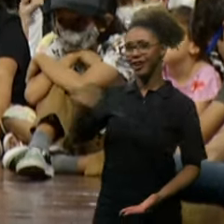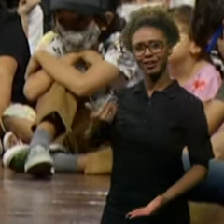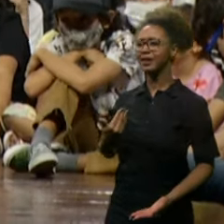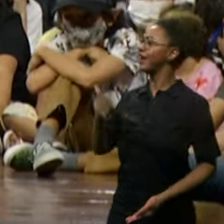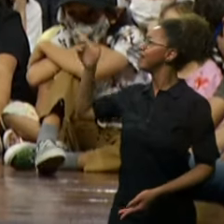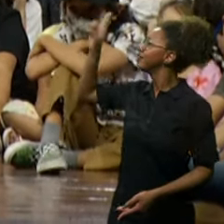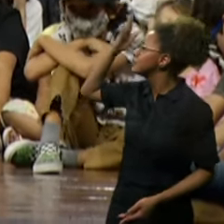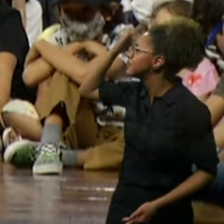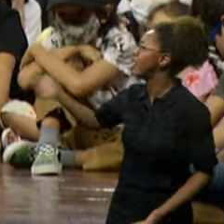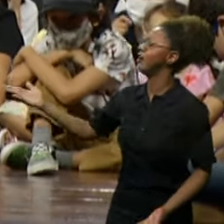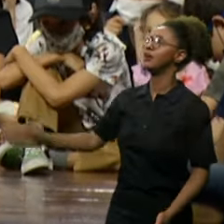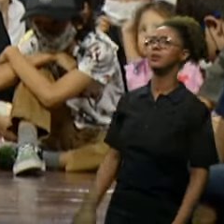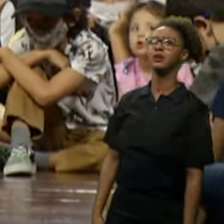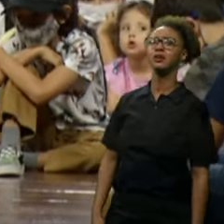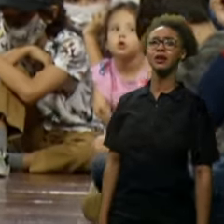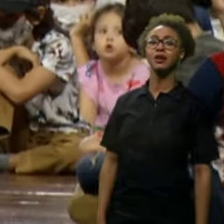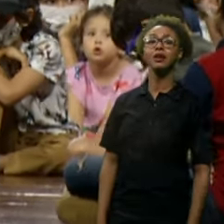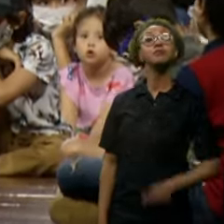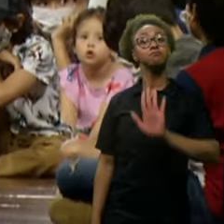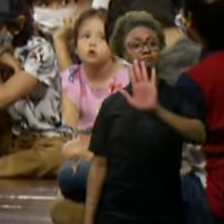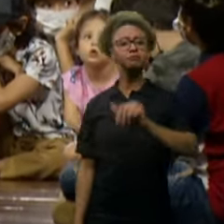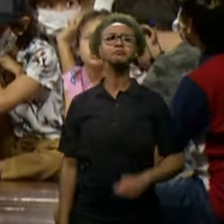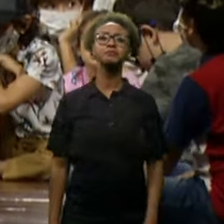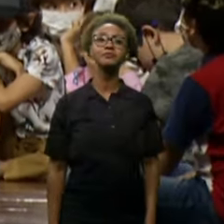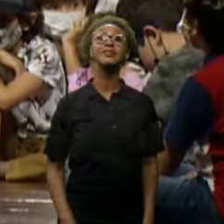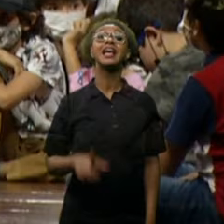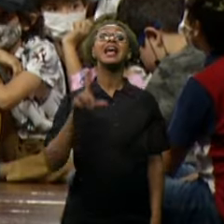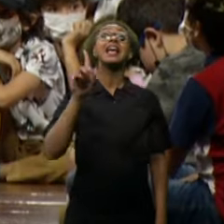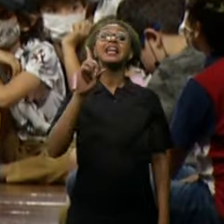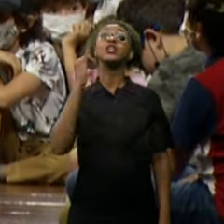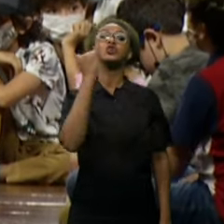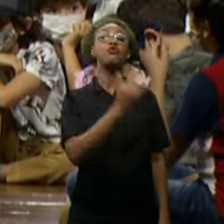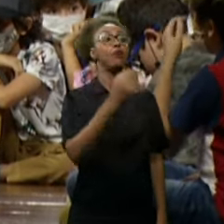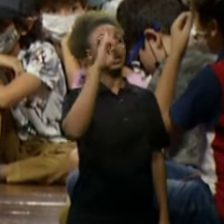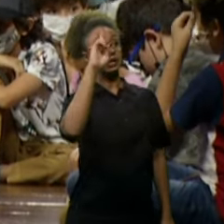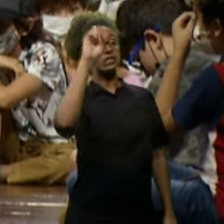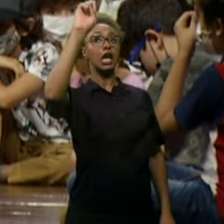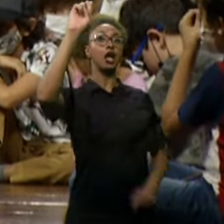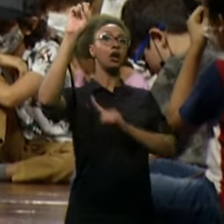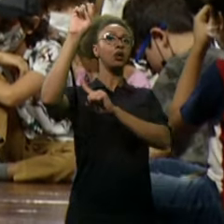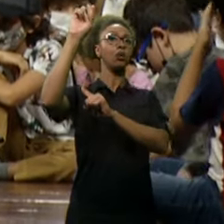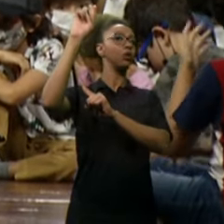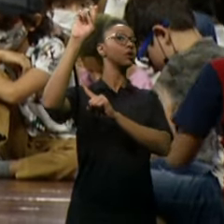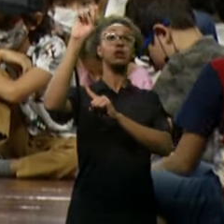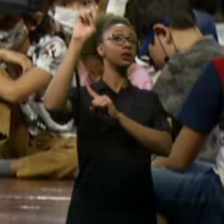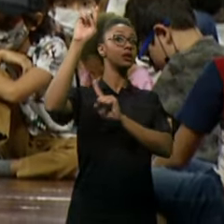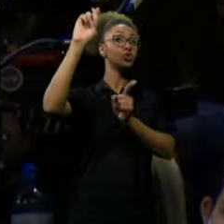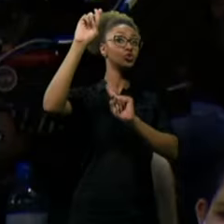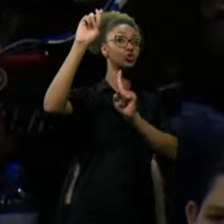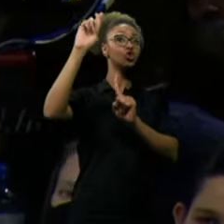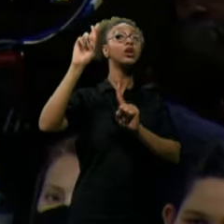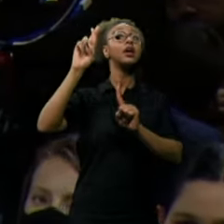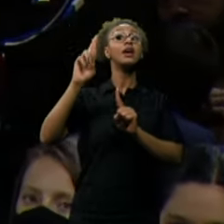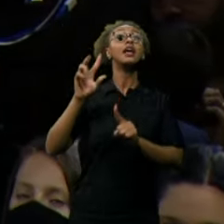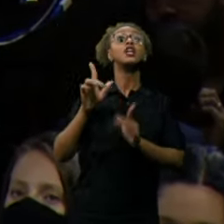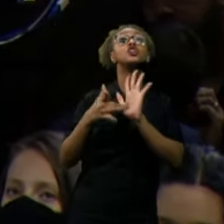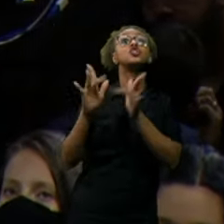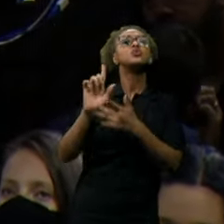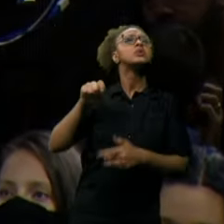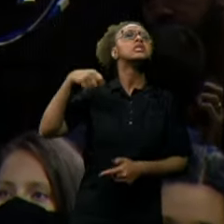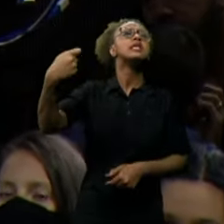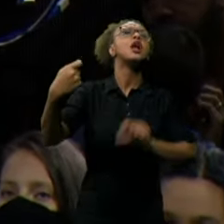que ele sabe agora veja Ele não disse o vosso senhor ele diz o vosso ele disse o rosto